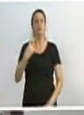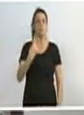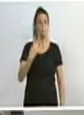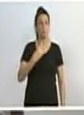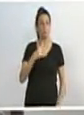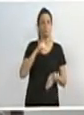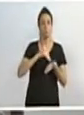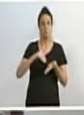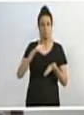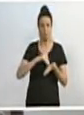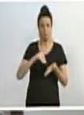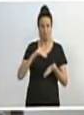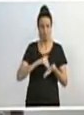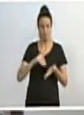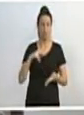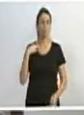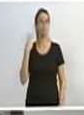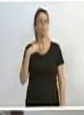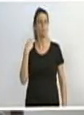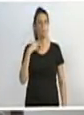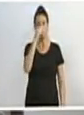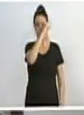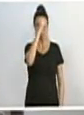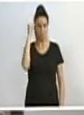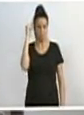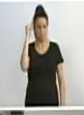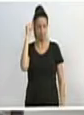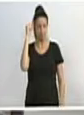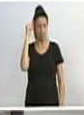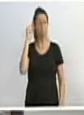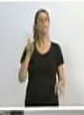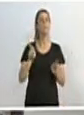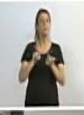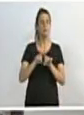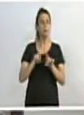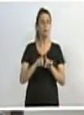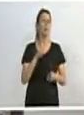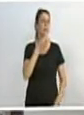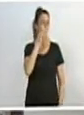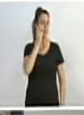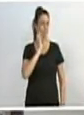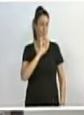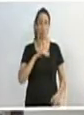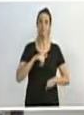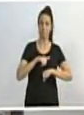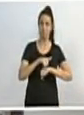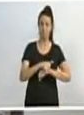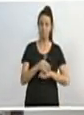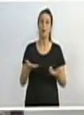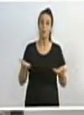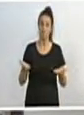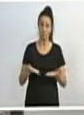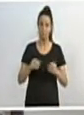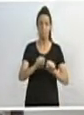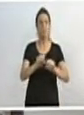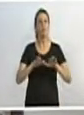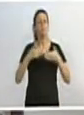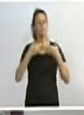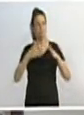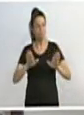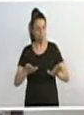Casa Legislativa, vereador Marco Antônio Wanrowski, e o vereador Vanderlei de Oliveira. Essa audiência pública,